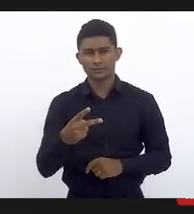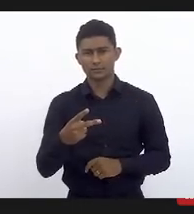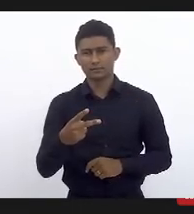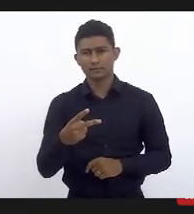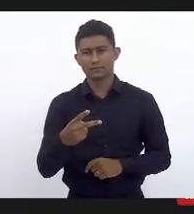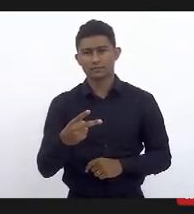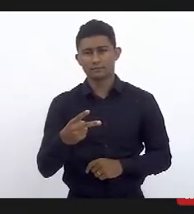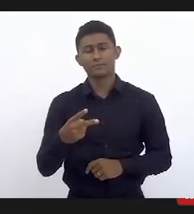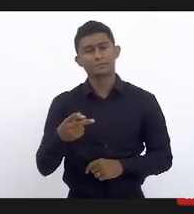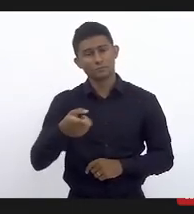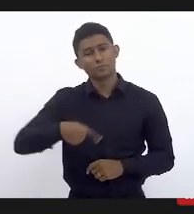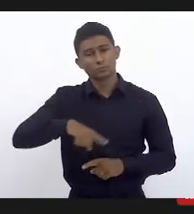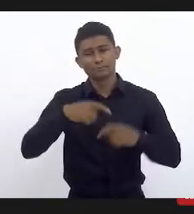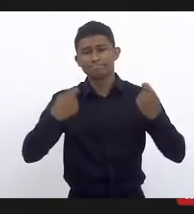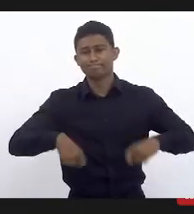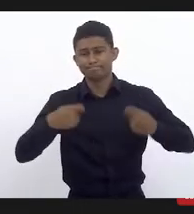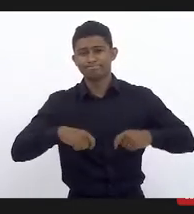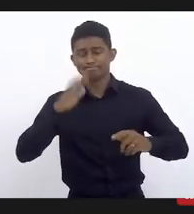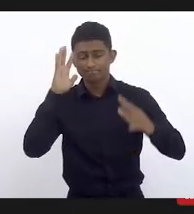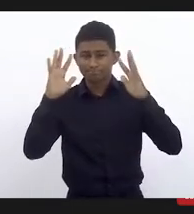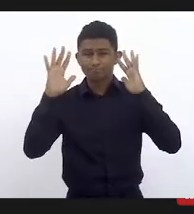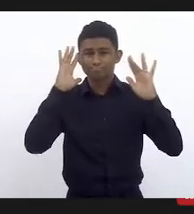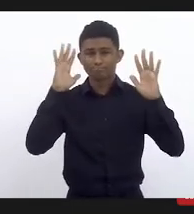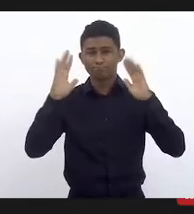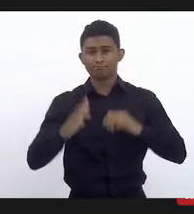nós vamos ter que pensar